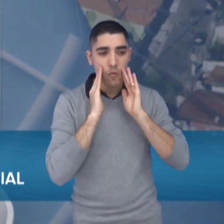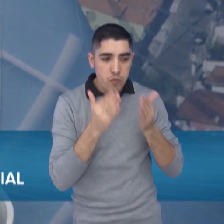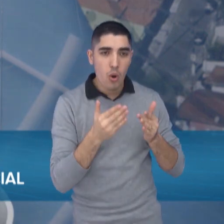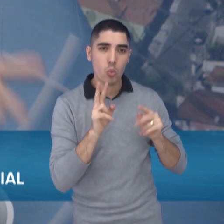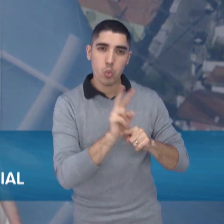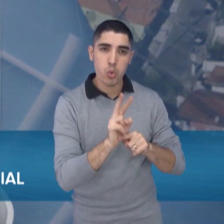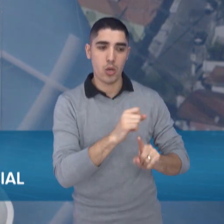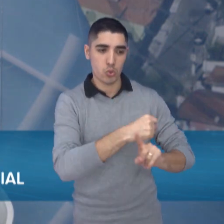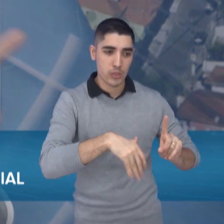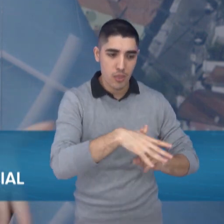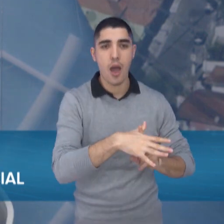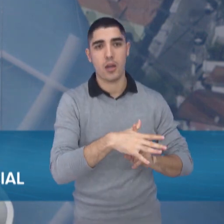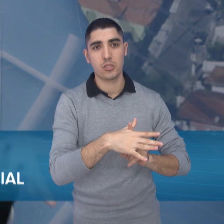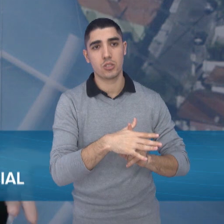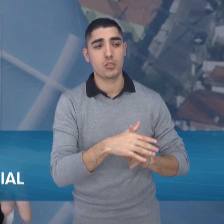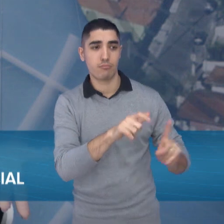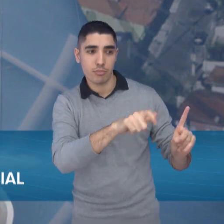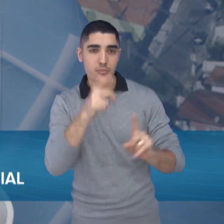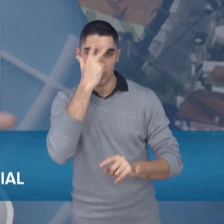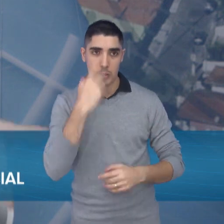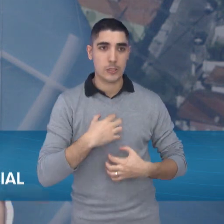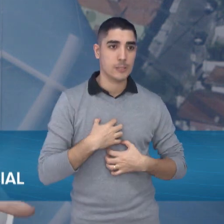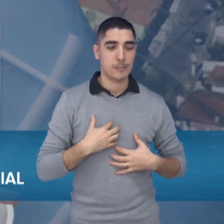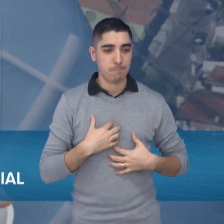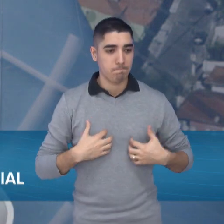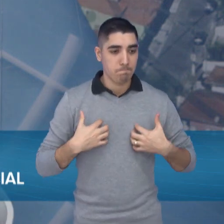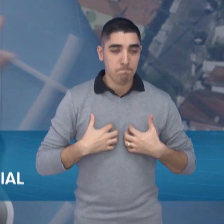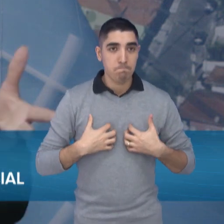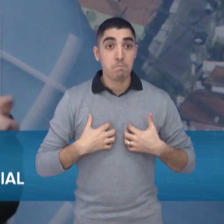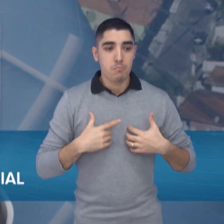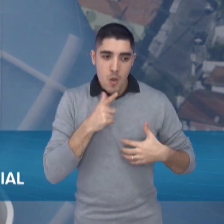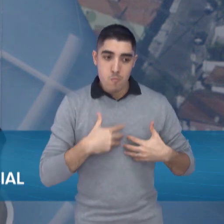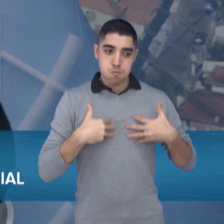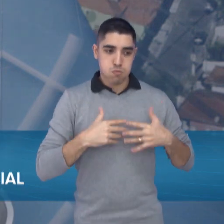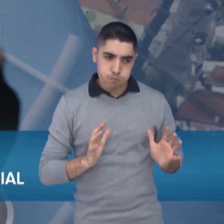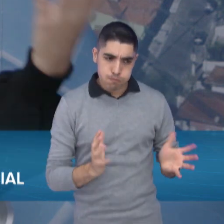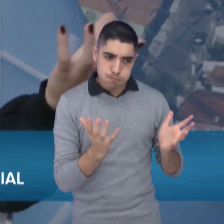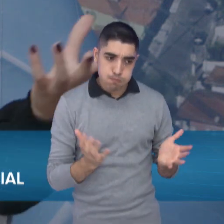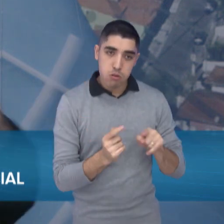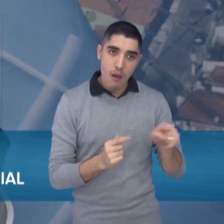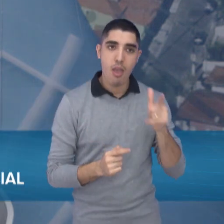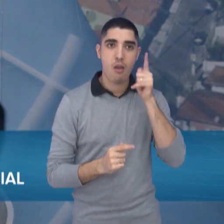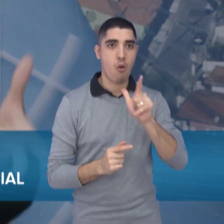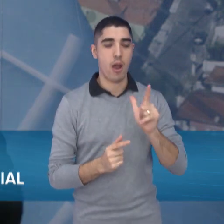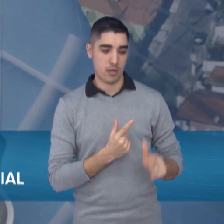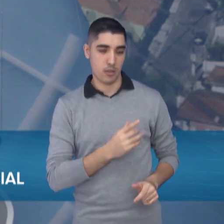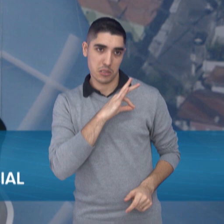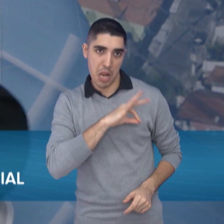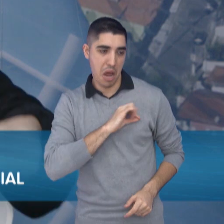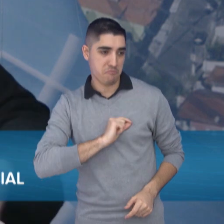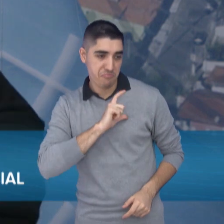ascensão, autoestima, né, que acabam estando relacionadas diretamente com esse crescimento, né? As pessoas tendo